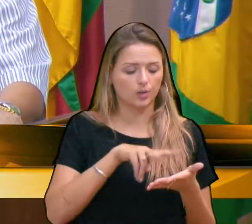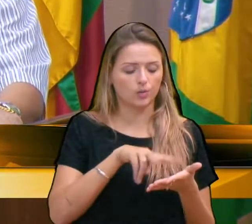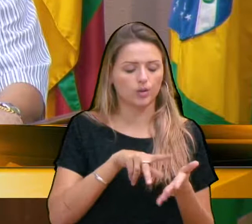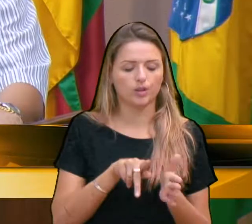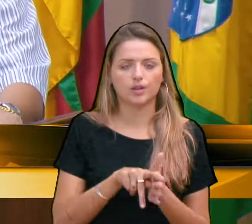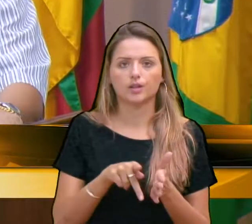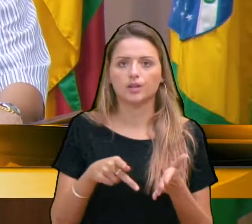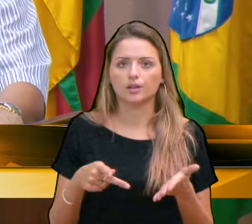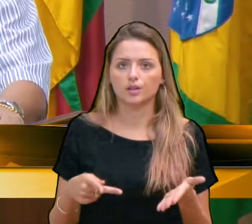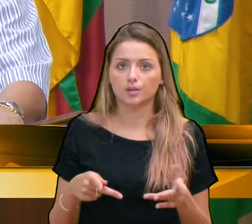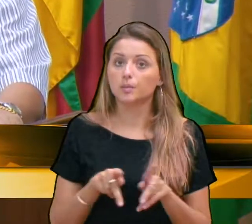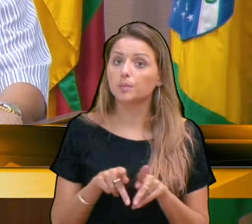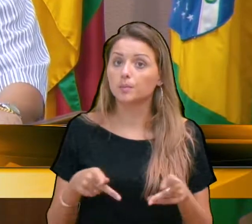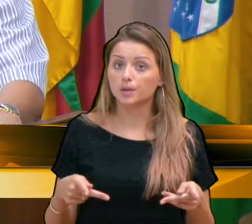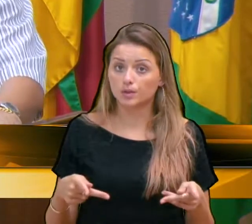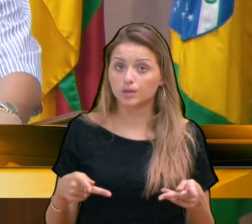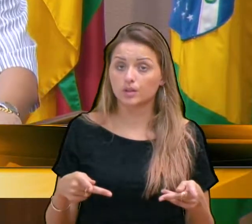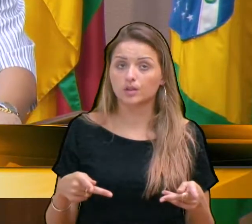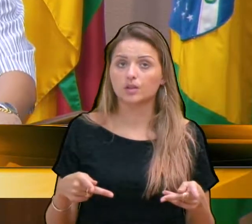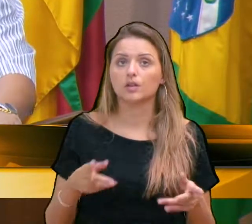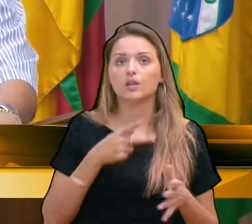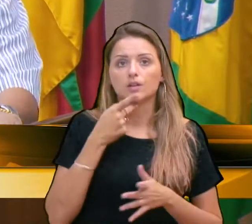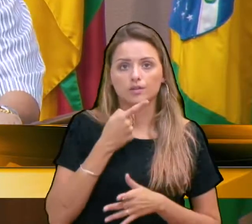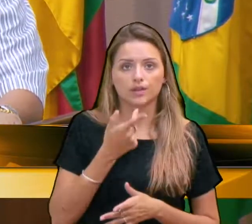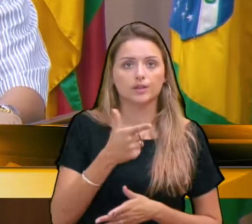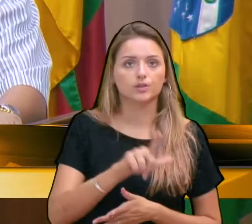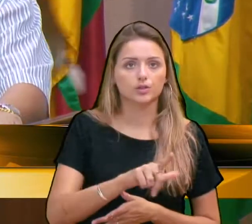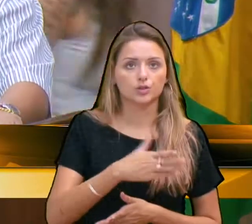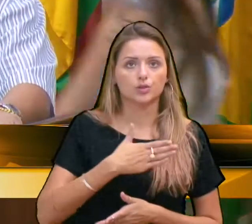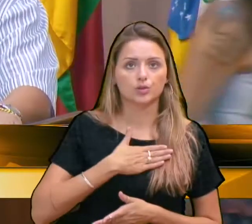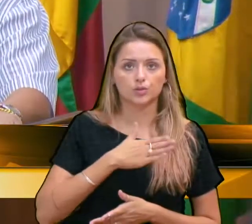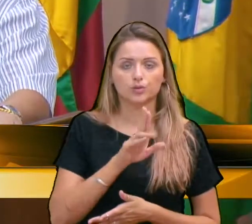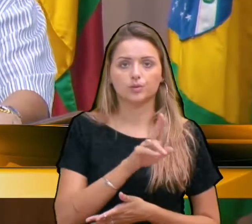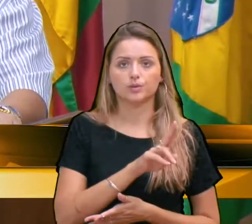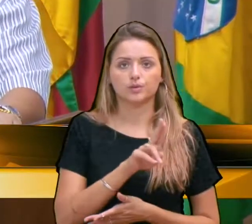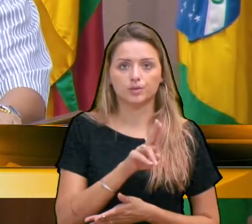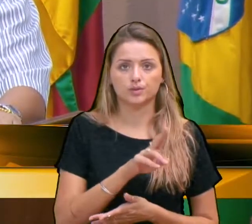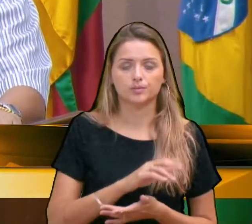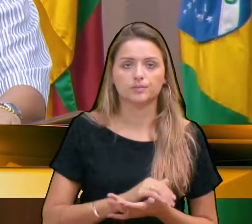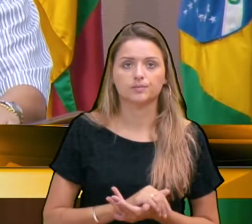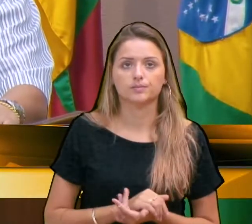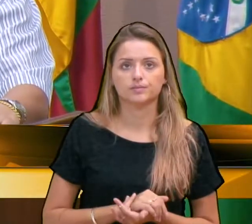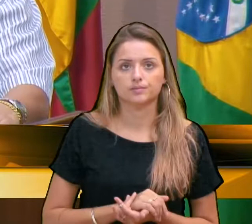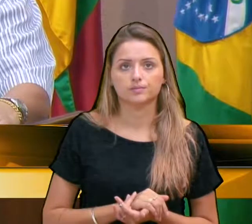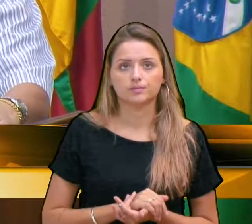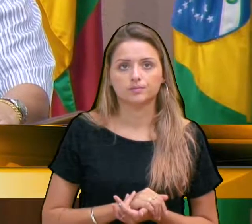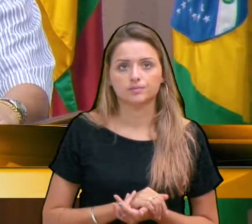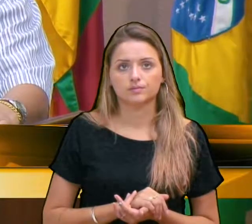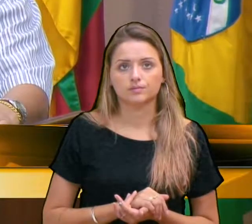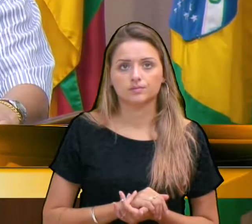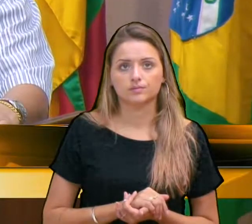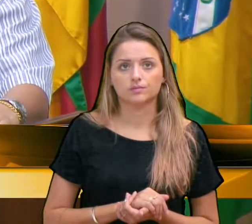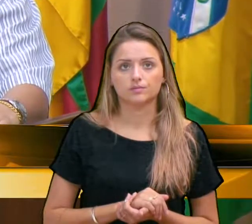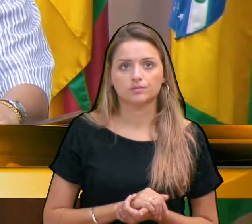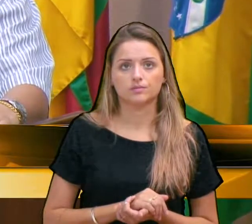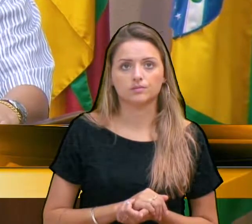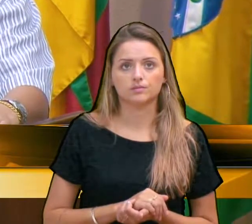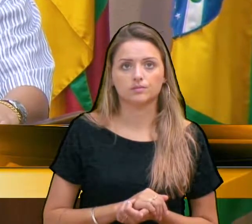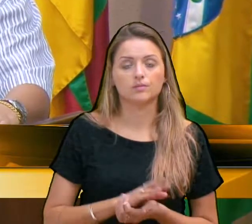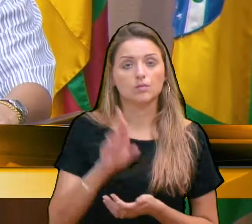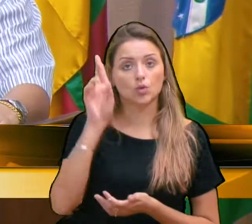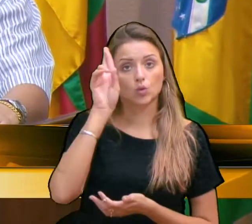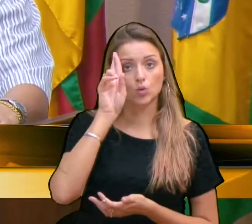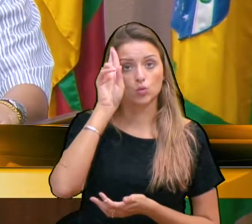Pioneiro, estou sendo pautado aqui mais uma vez pelo Jornal Pioneiro, aonde o chefe